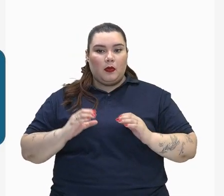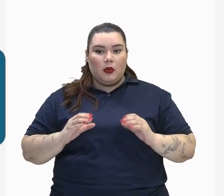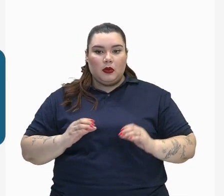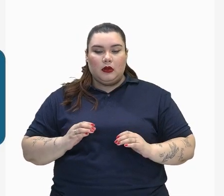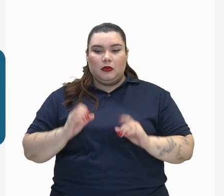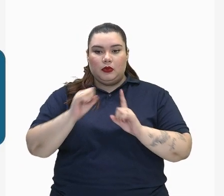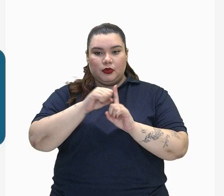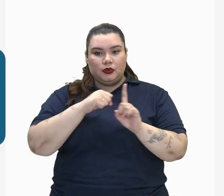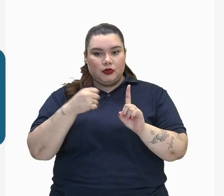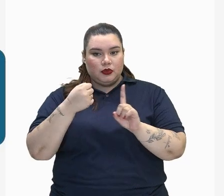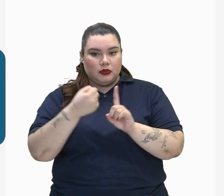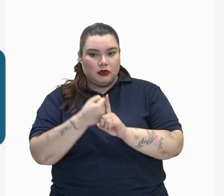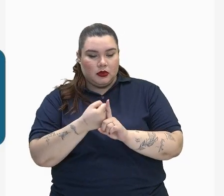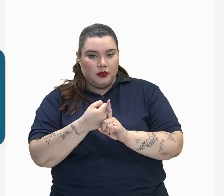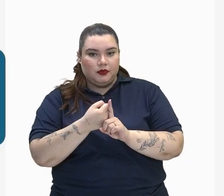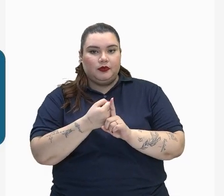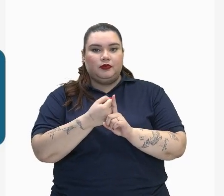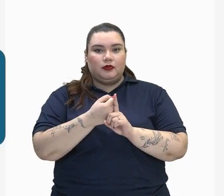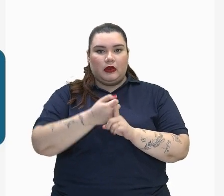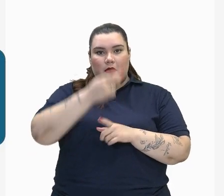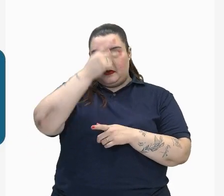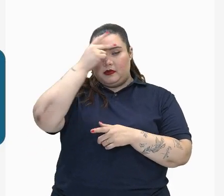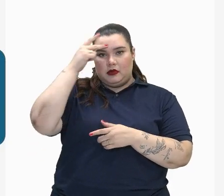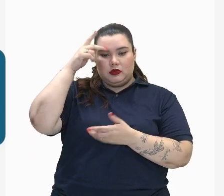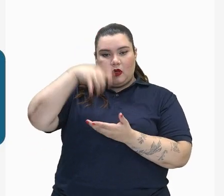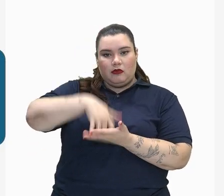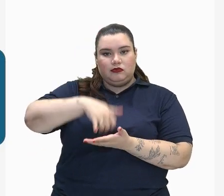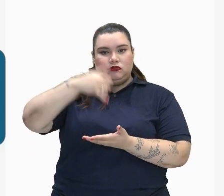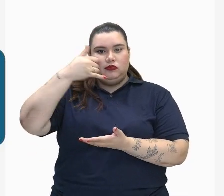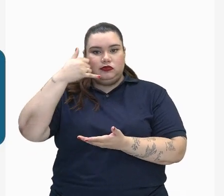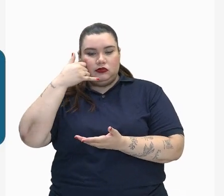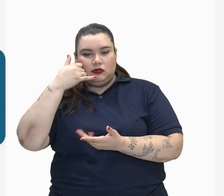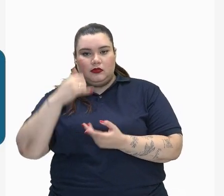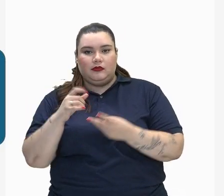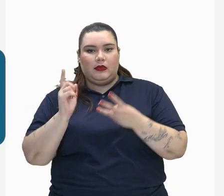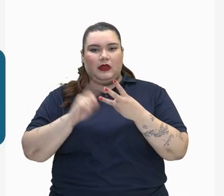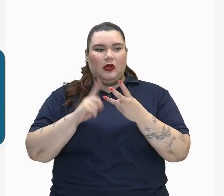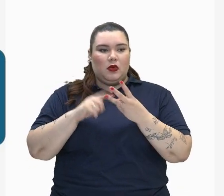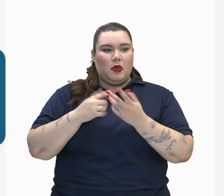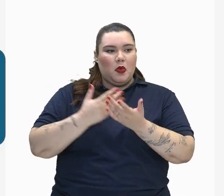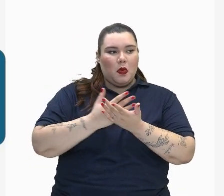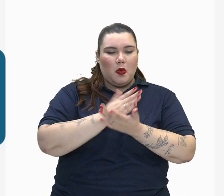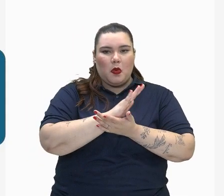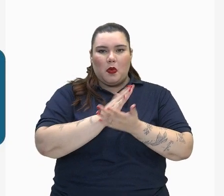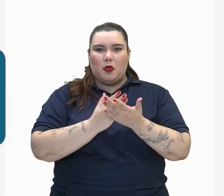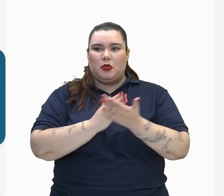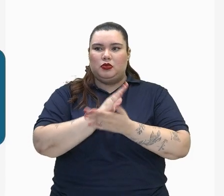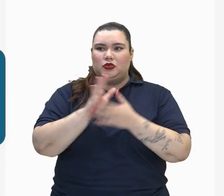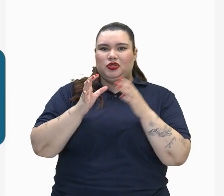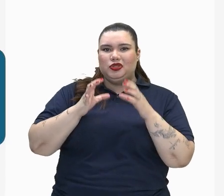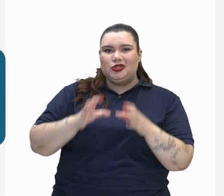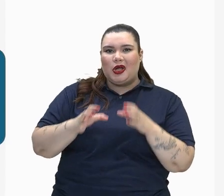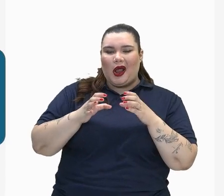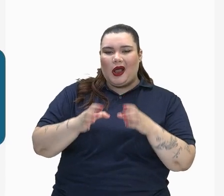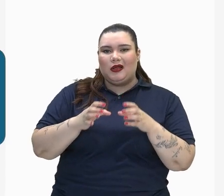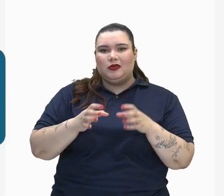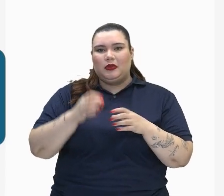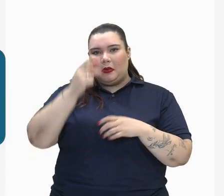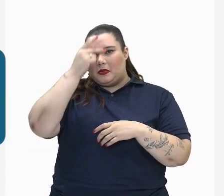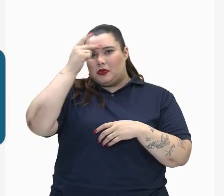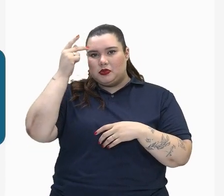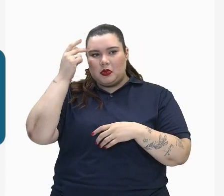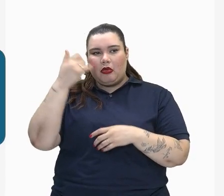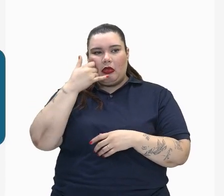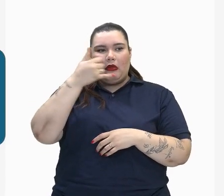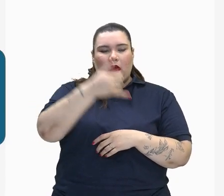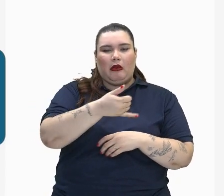social de quem estava lá atendendo e a inconveniência, né, de quem estava ligando. Veja